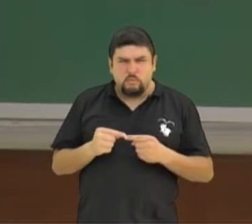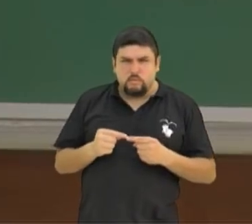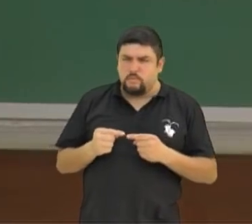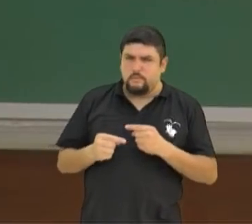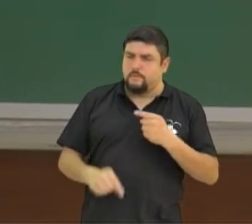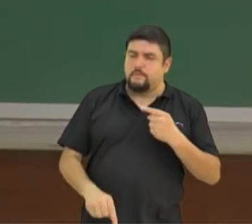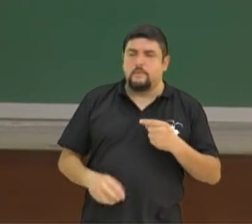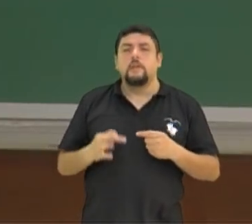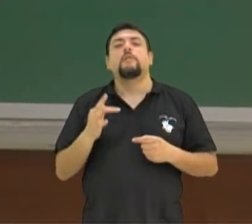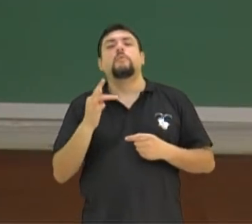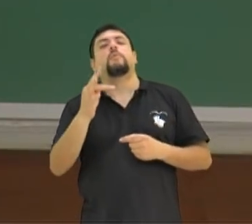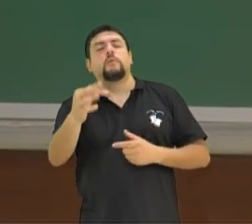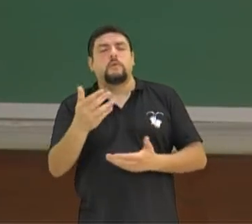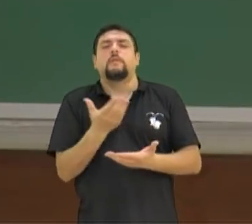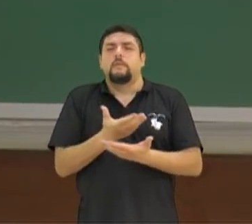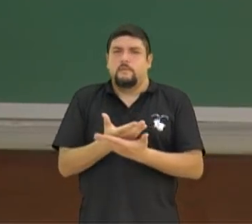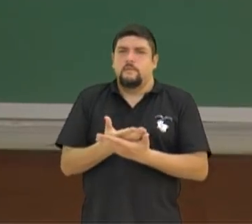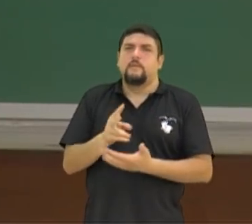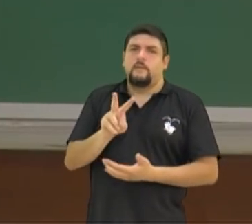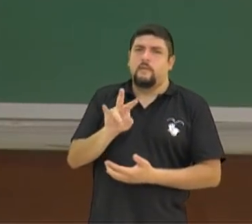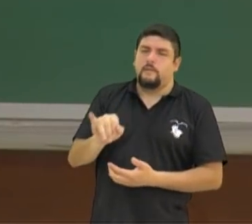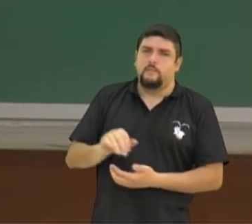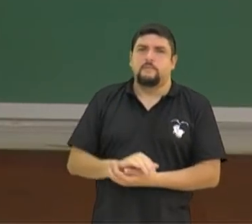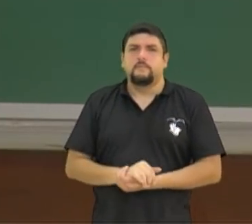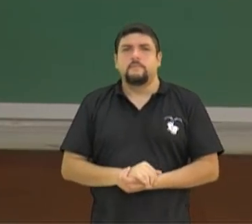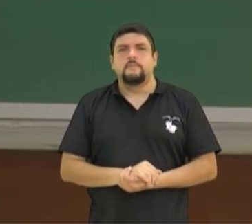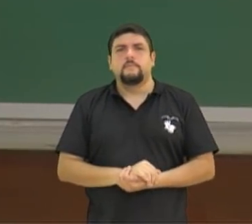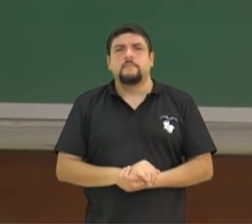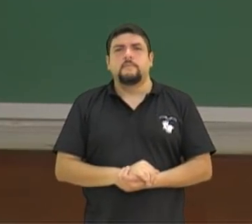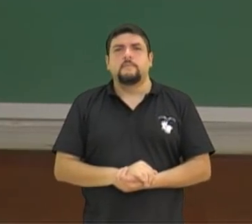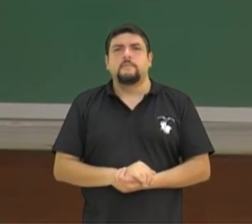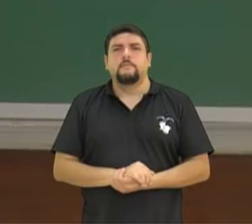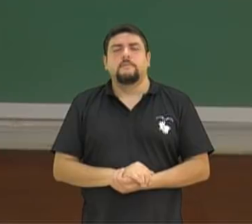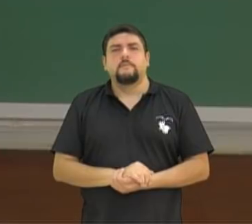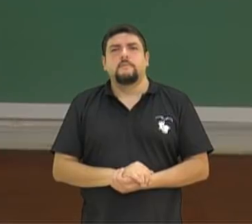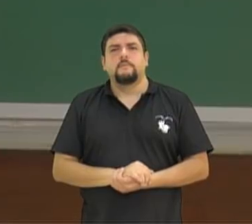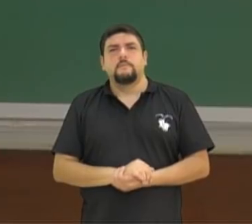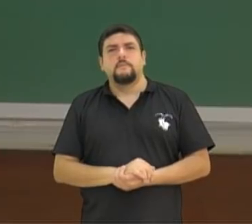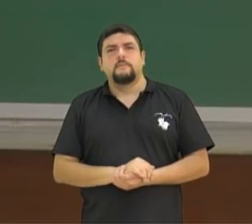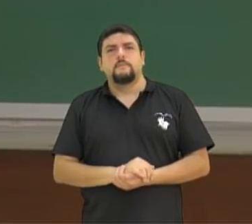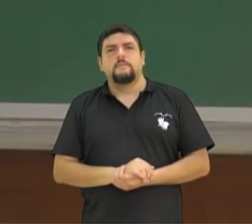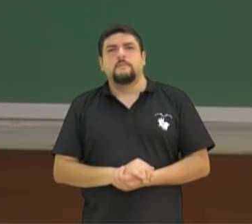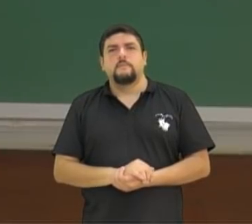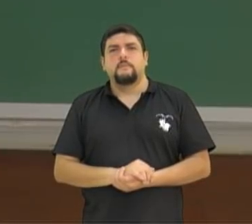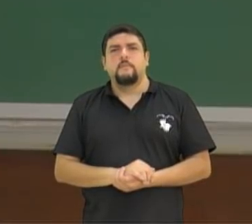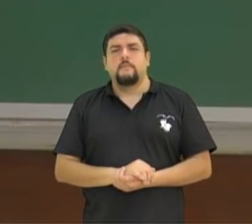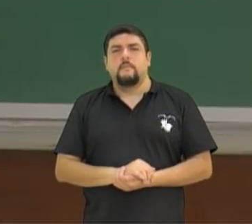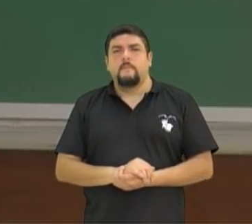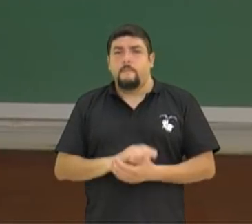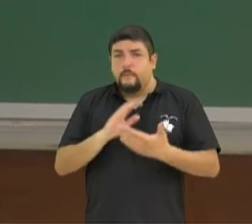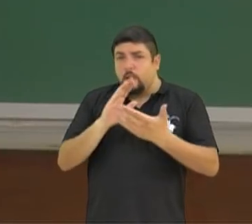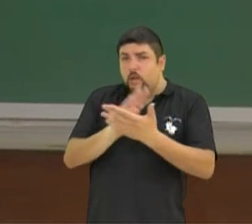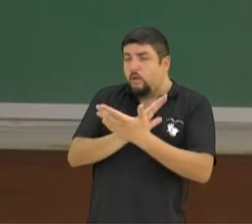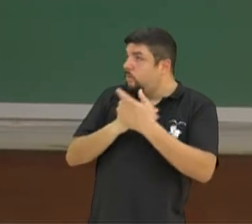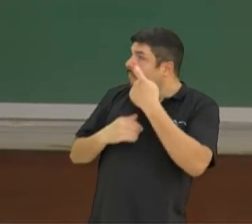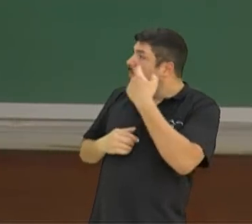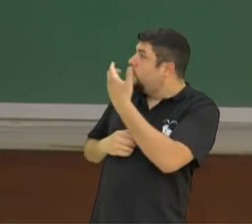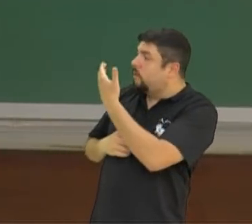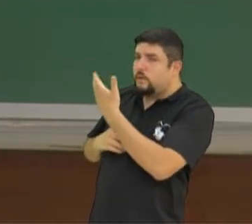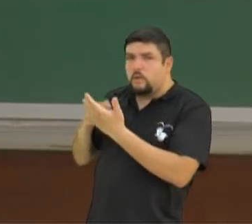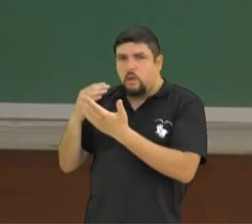ter a oportunidade também de estudar essas outras figuras de linguagem, certo? Algumas dessas vocês já conhecem, né?